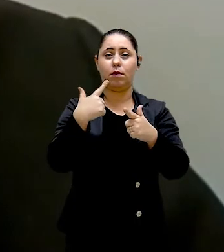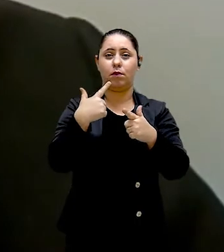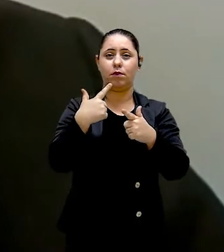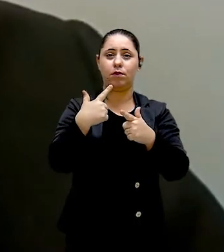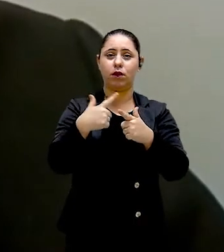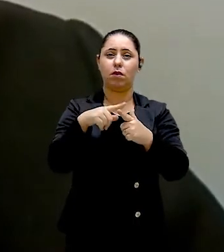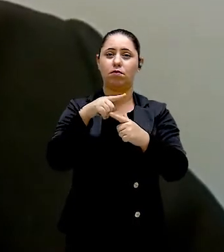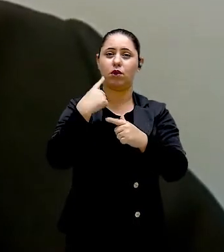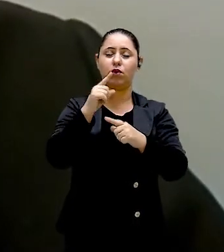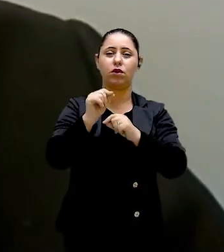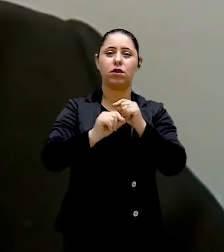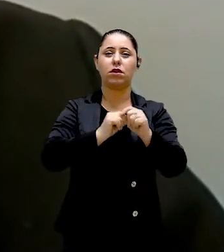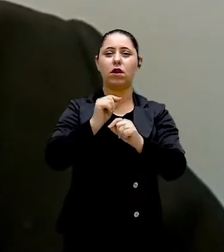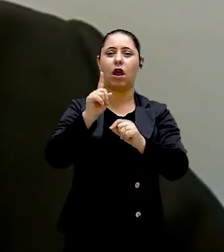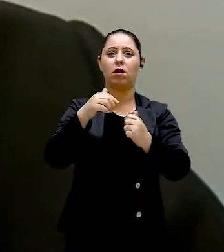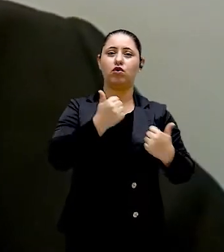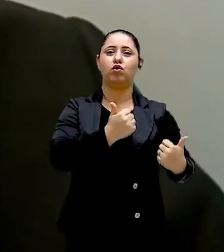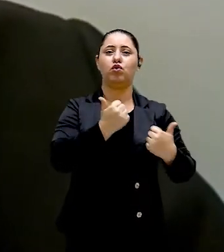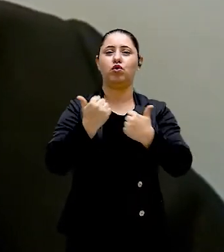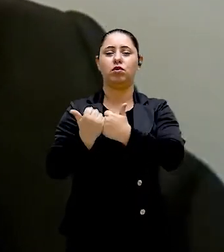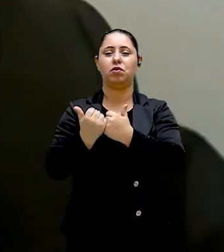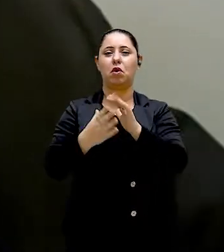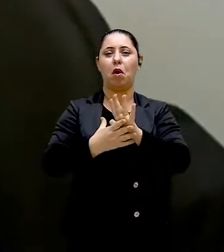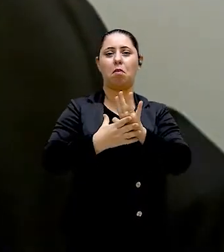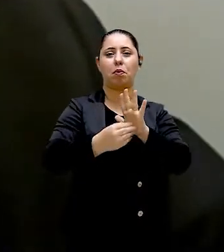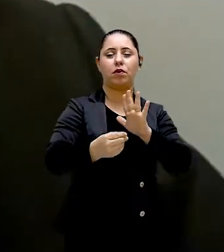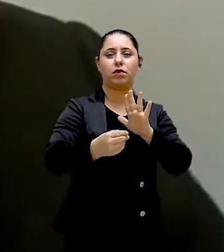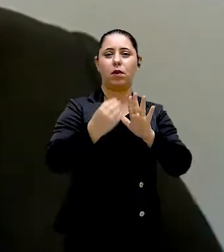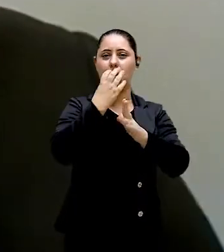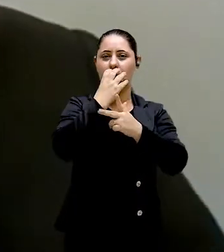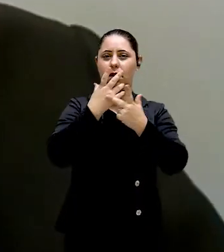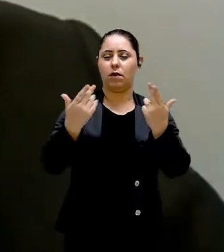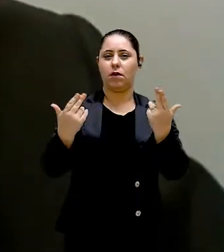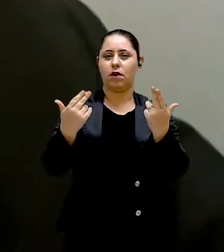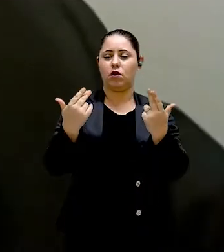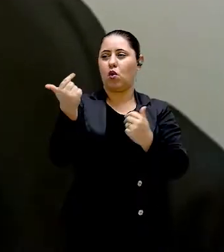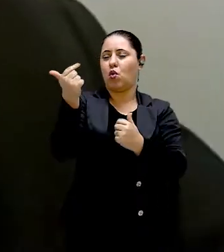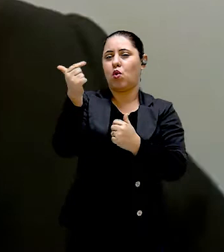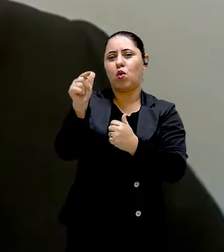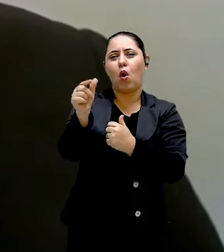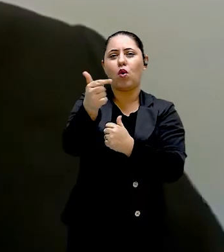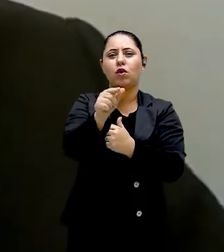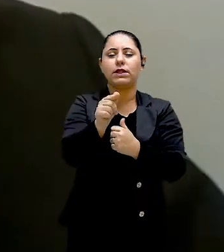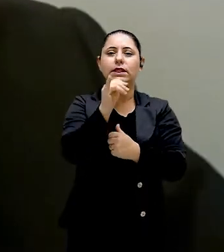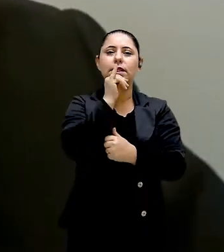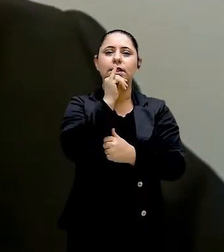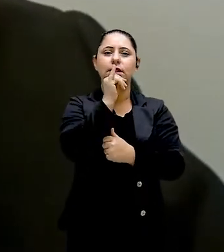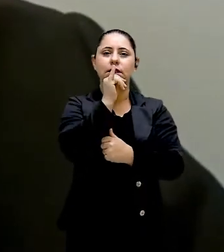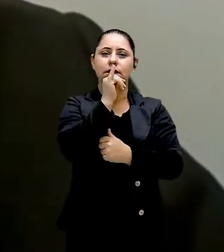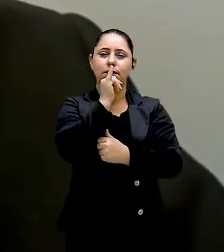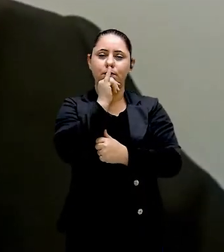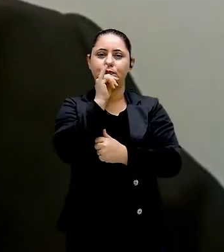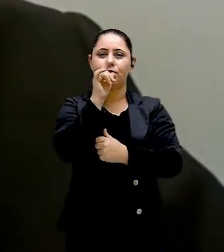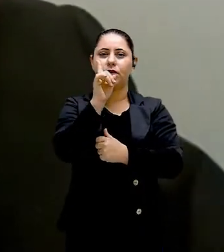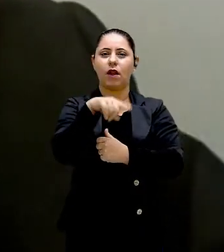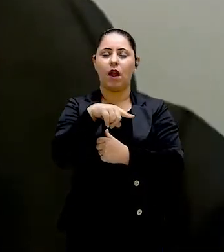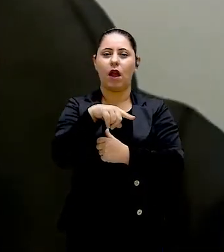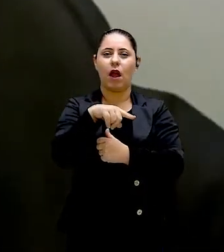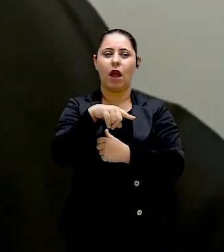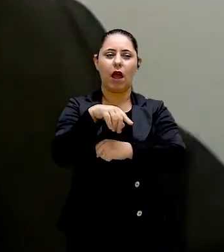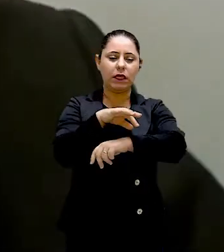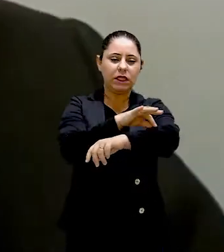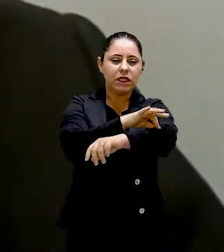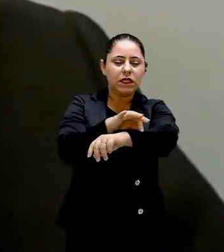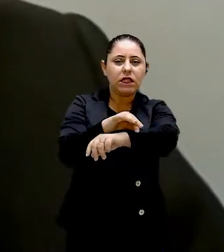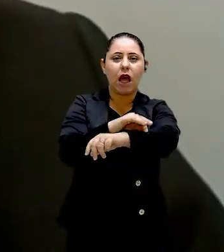a substituição do modelo animal por outros modelos, como, por exemplo, tecido celular, como,